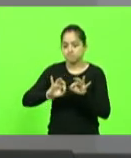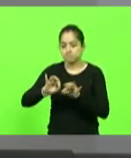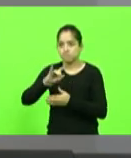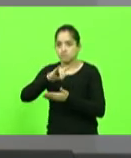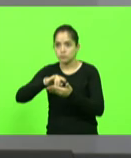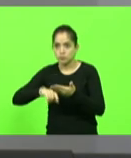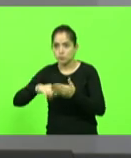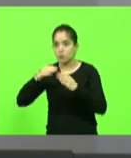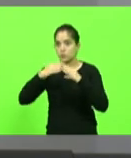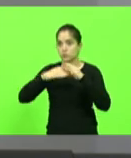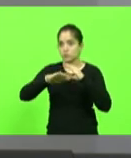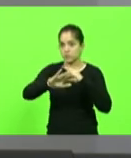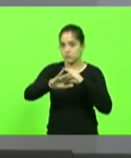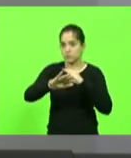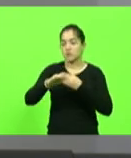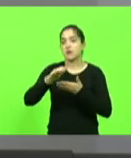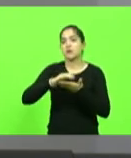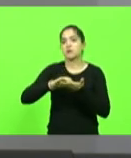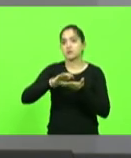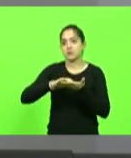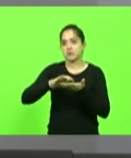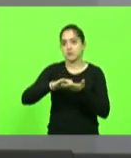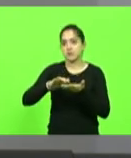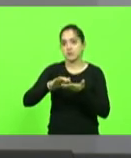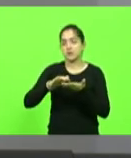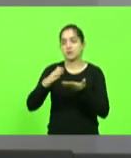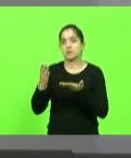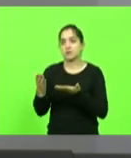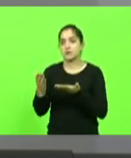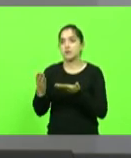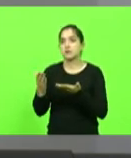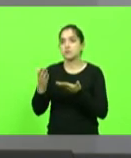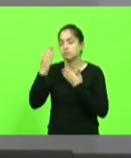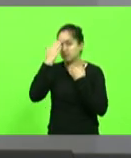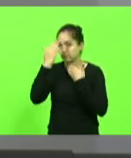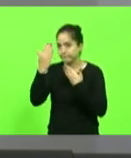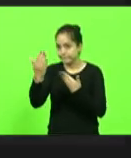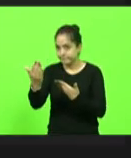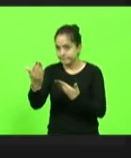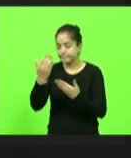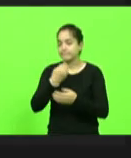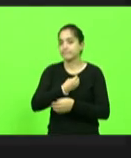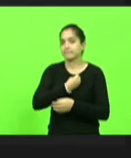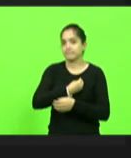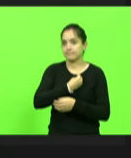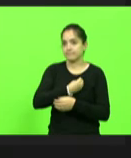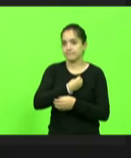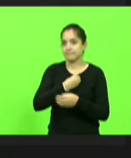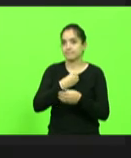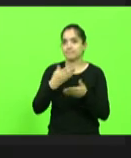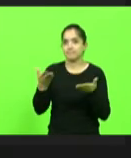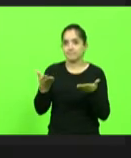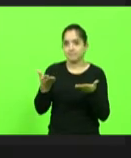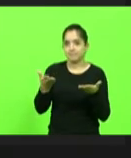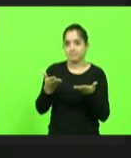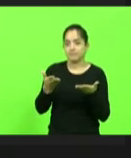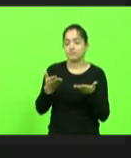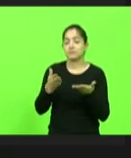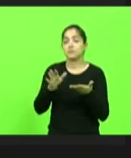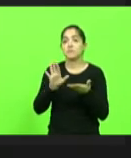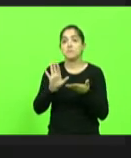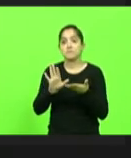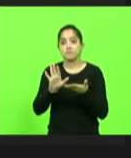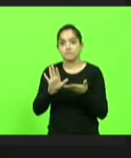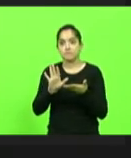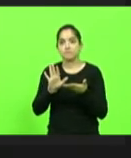envio ao secretário. E aí, Luciane, nós agradecemos muito a tua presença até o final, mas nós vamos